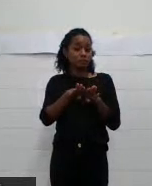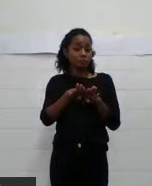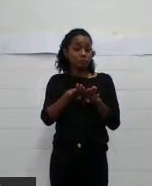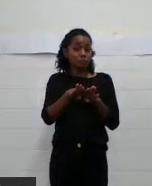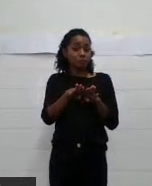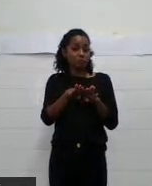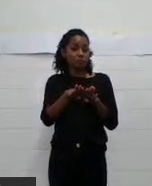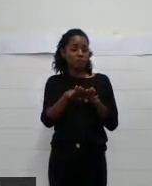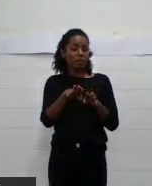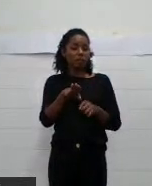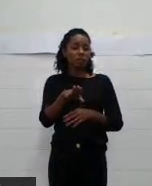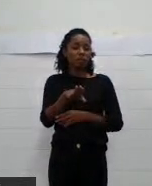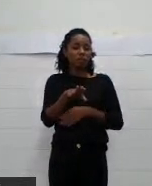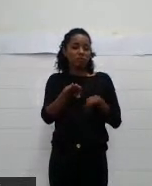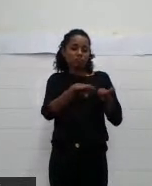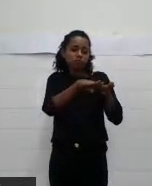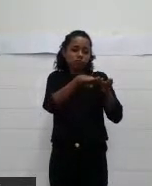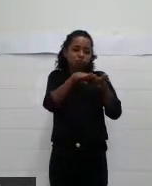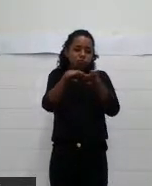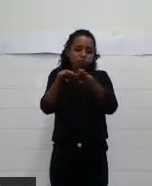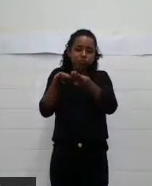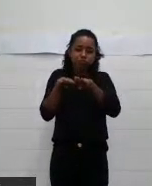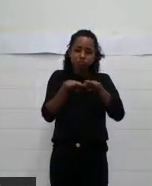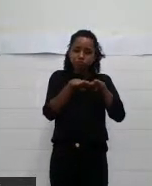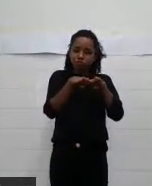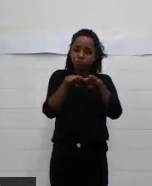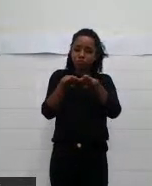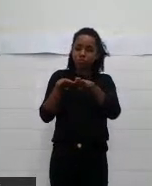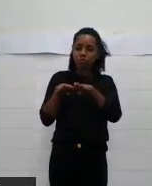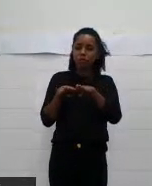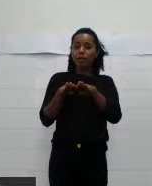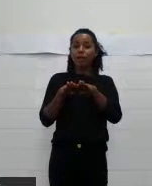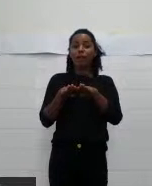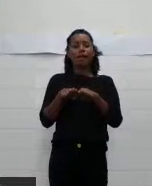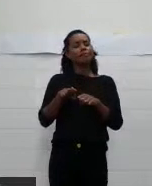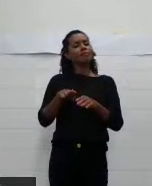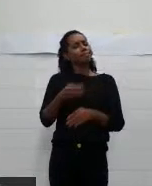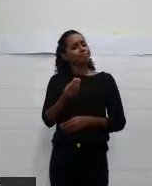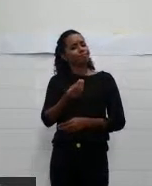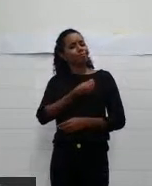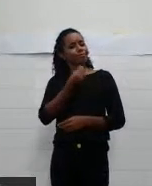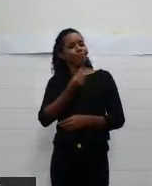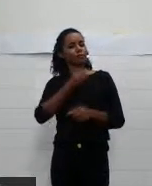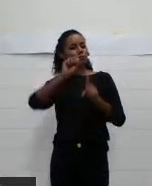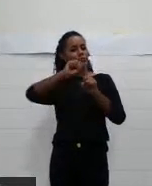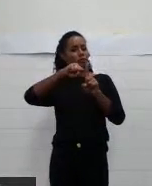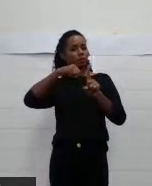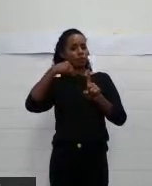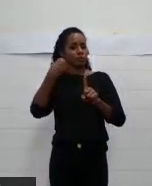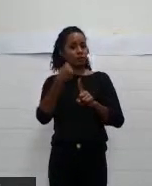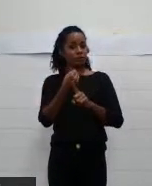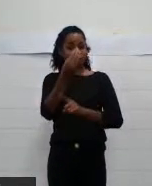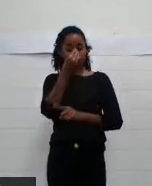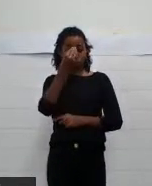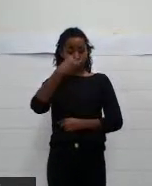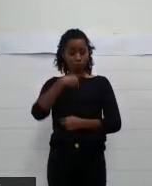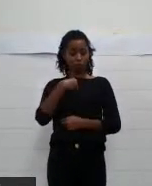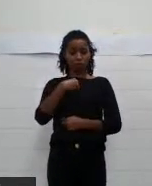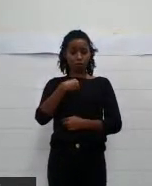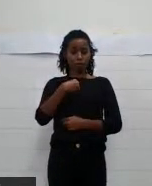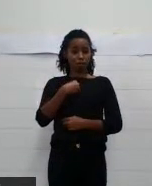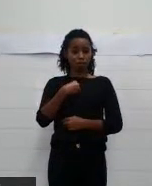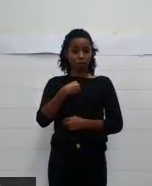emparedamento. Muitas vezes nós estamos vivendo numa sociedade que nos nega a nossa